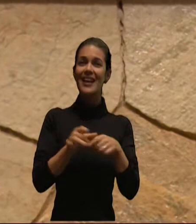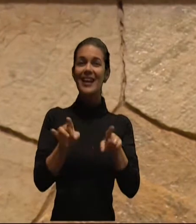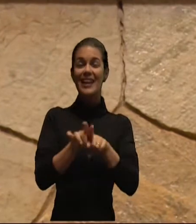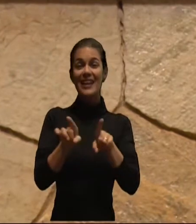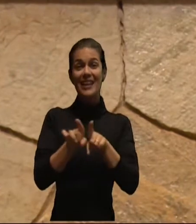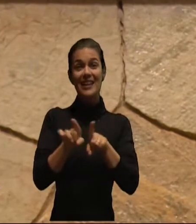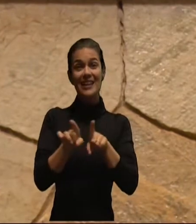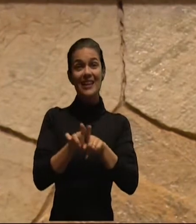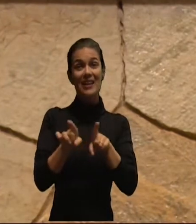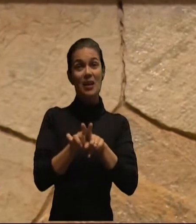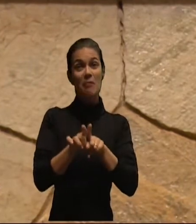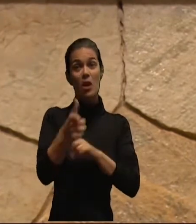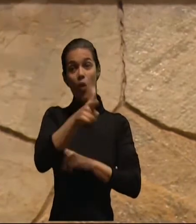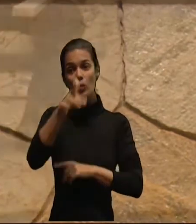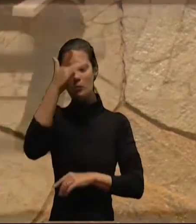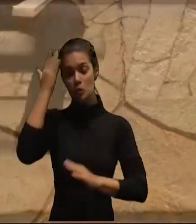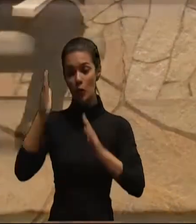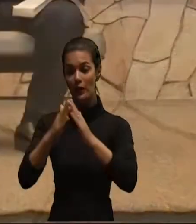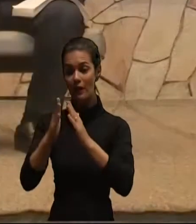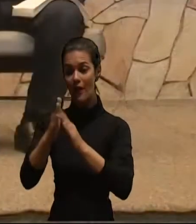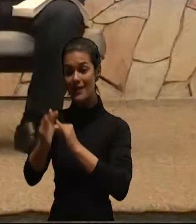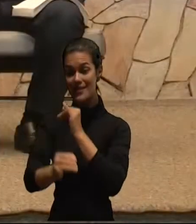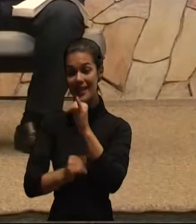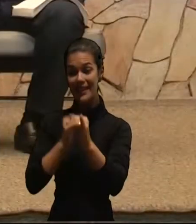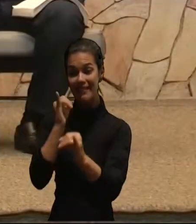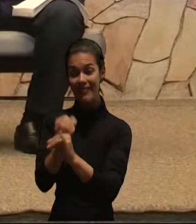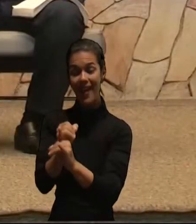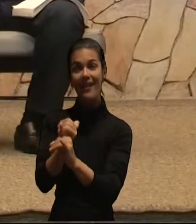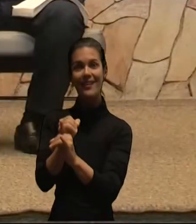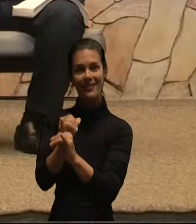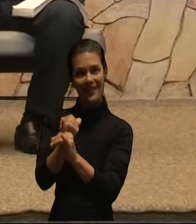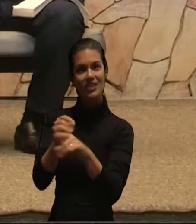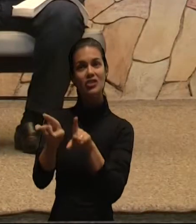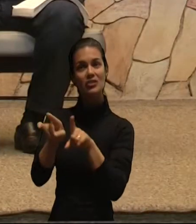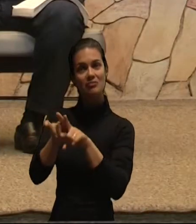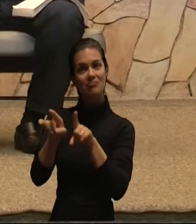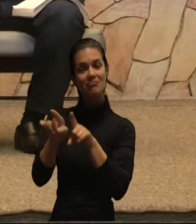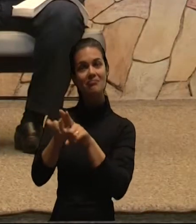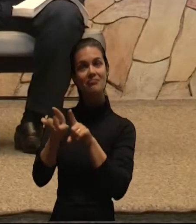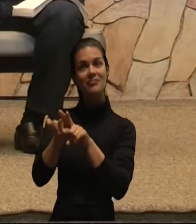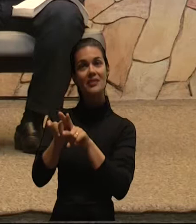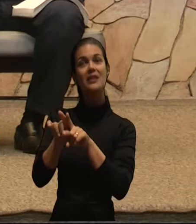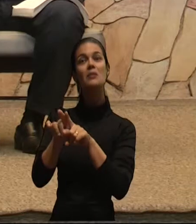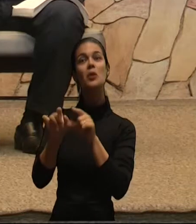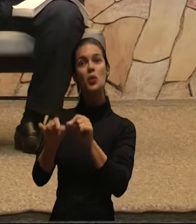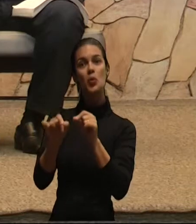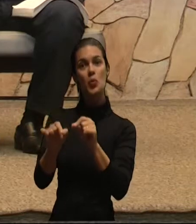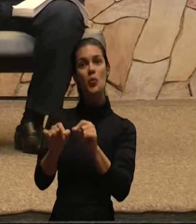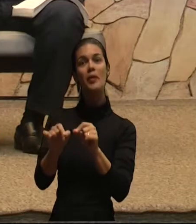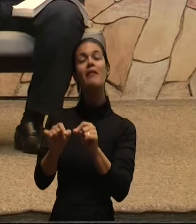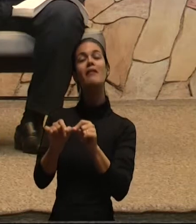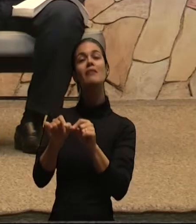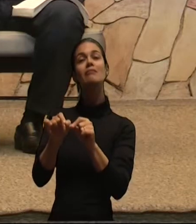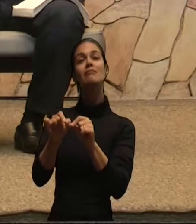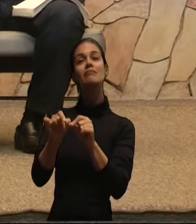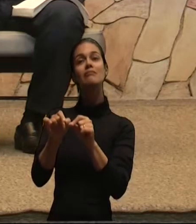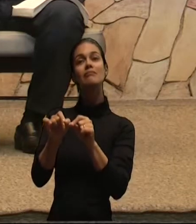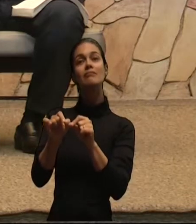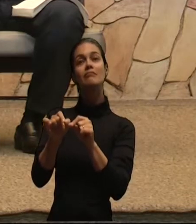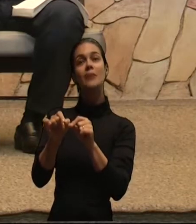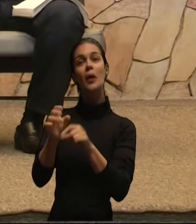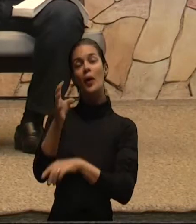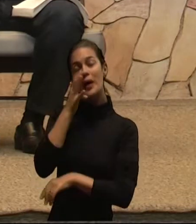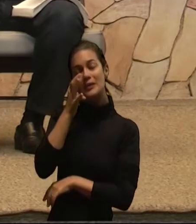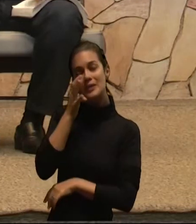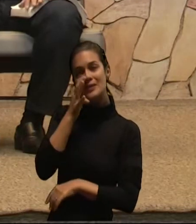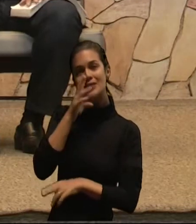igreja virtualmente. Temos uma pessoa do Canadá que está participando lá da cidade de Ottawa conosco, pastor Francisco. É